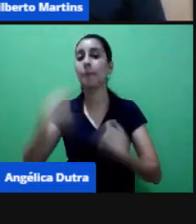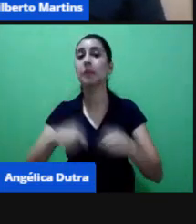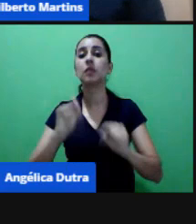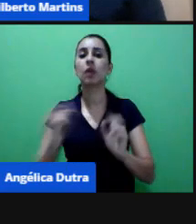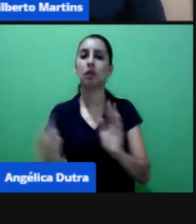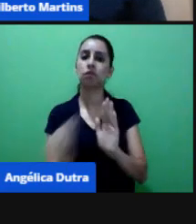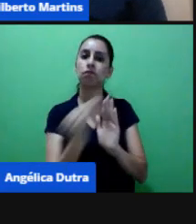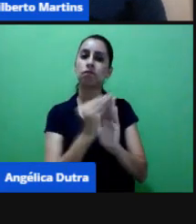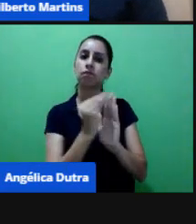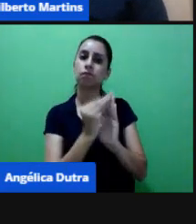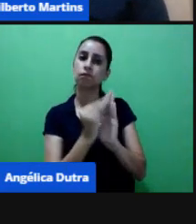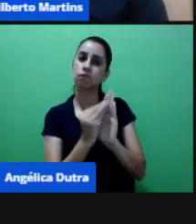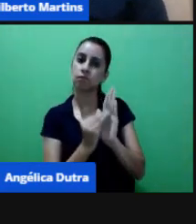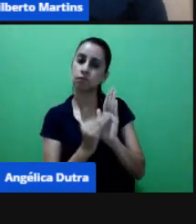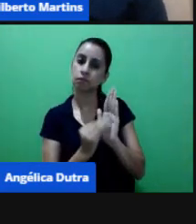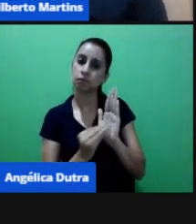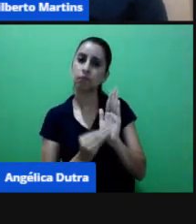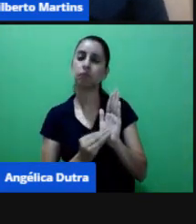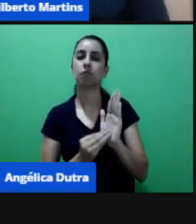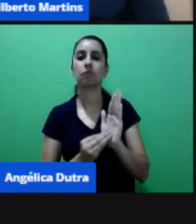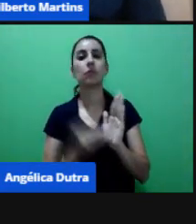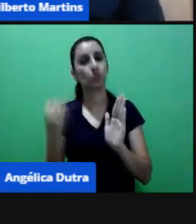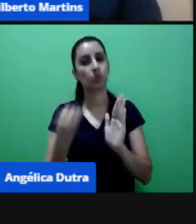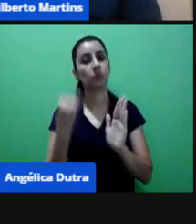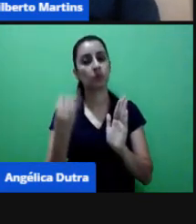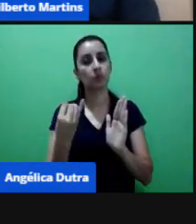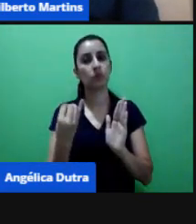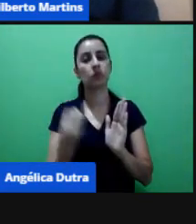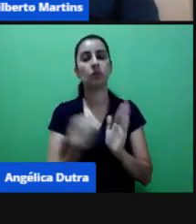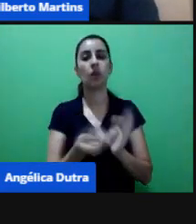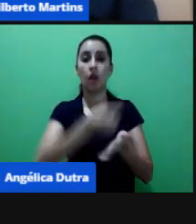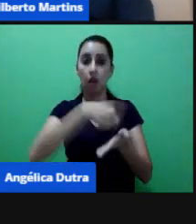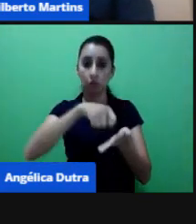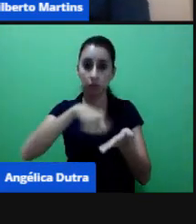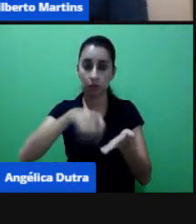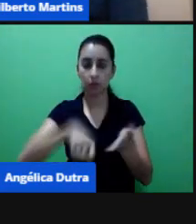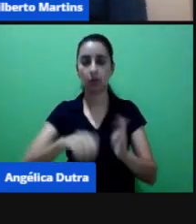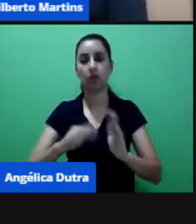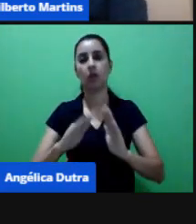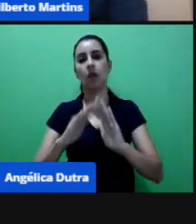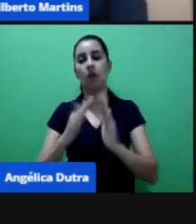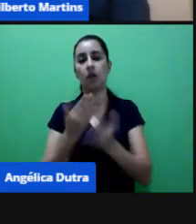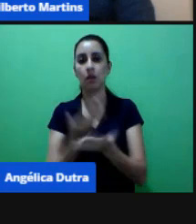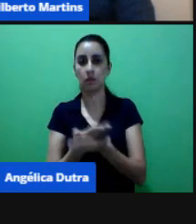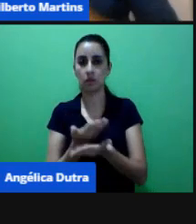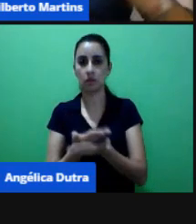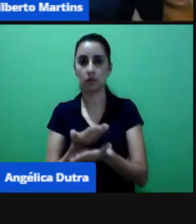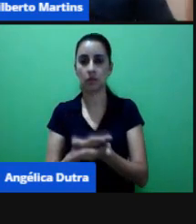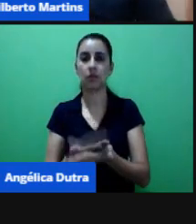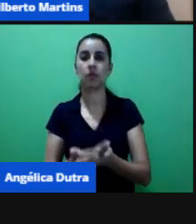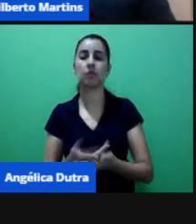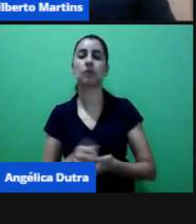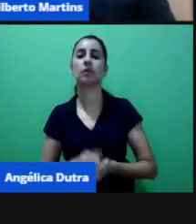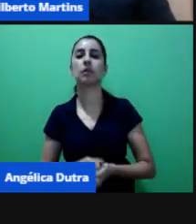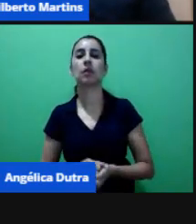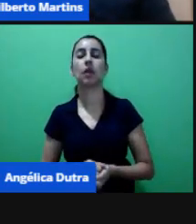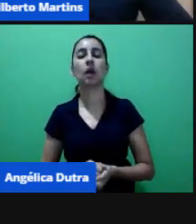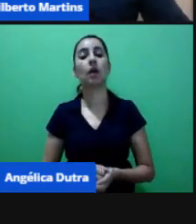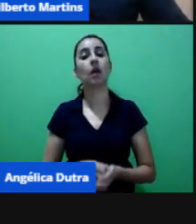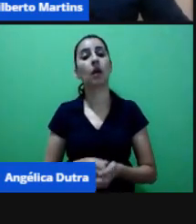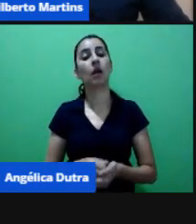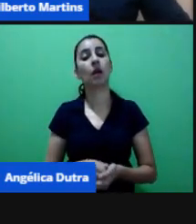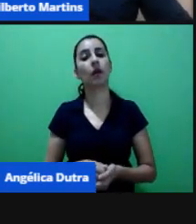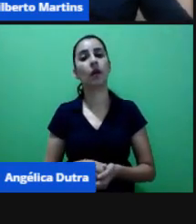nós temos aí esse item, registro das aulas e atividades disponibilizadas aos responsáveis e aos